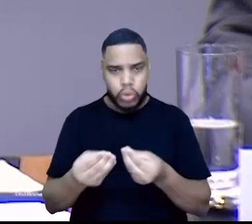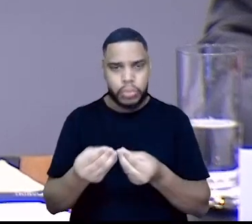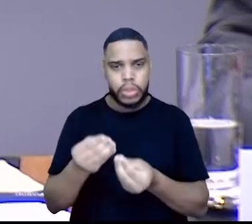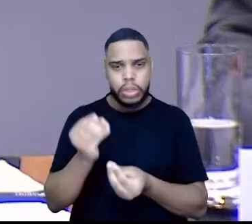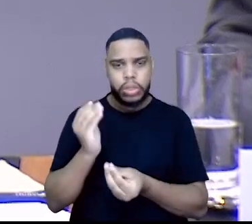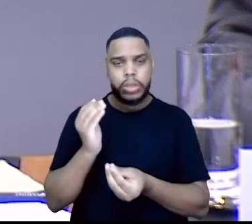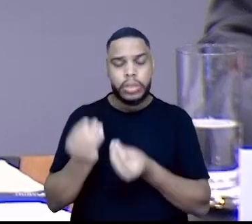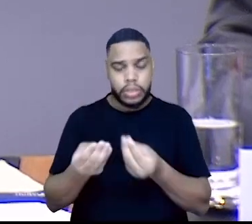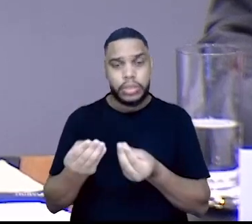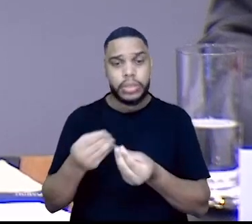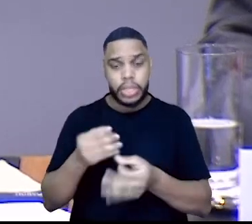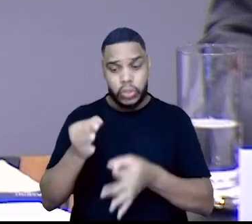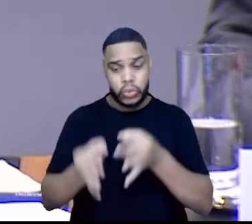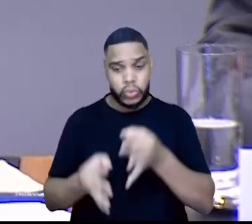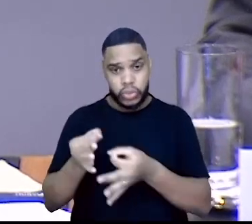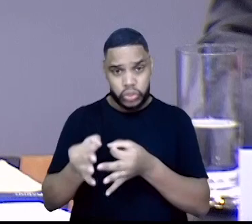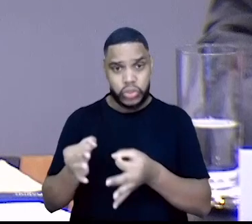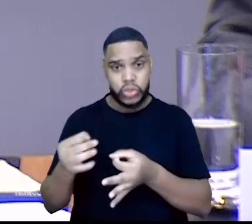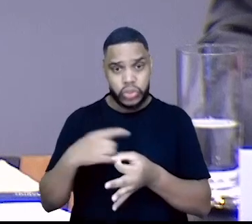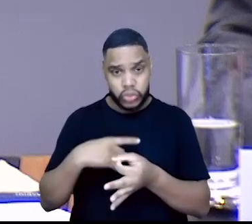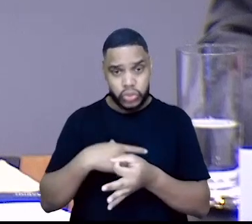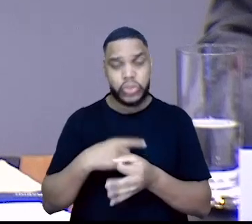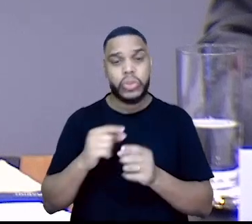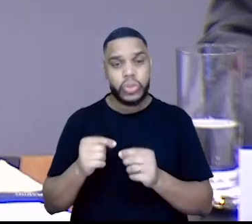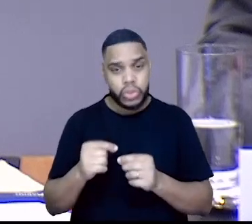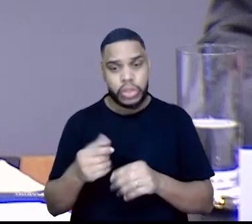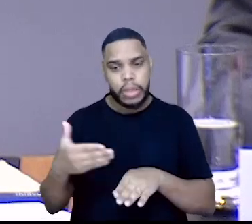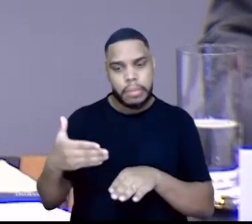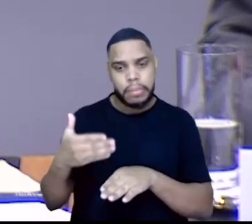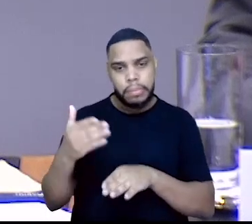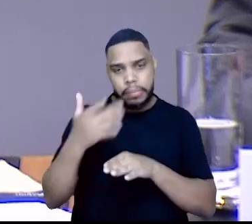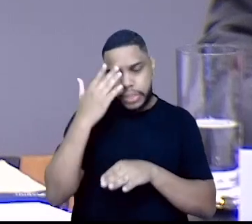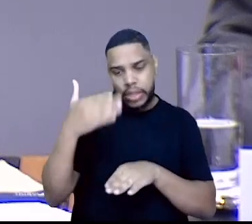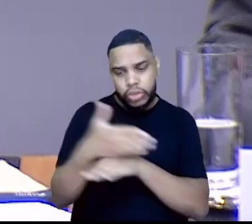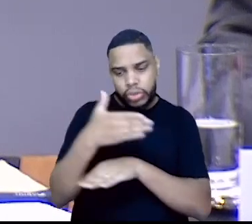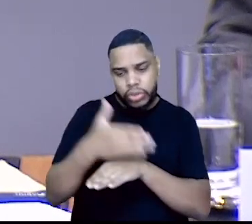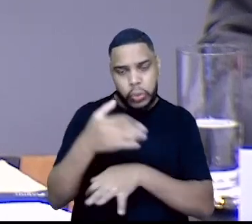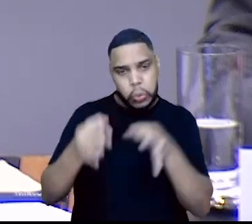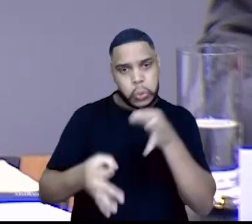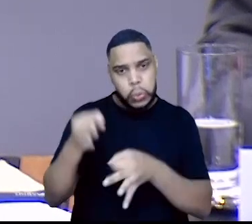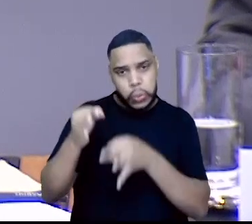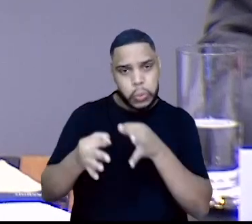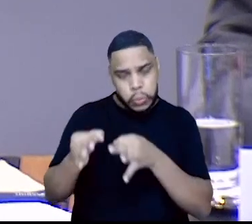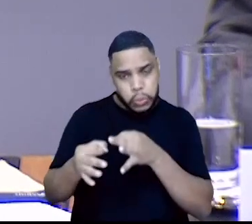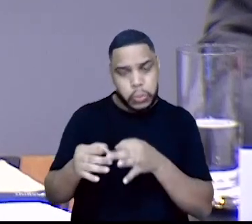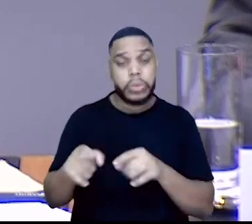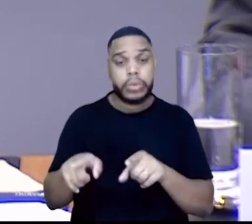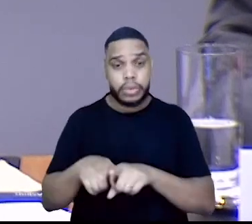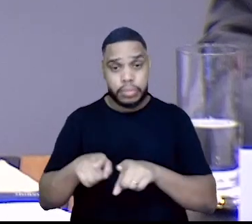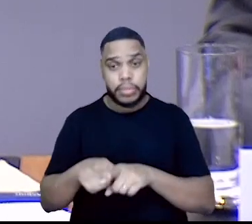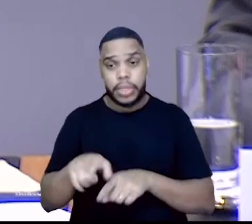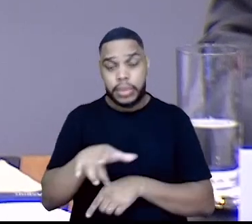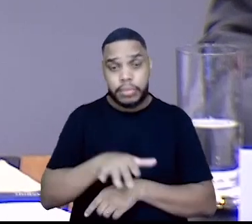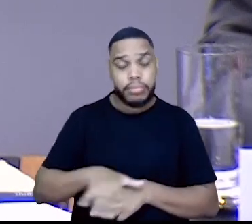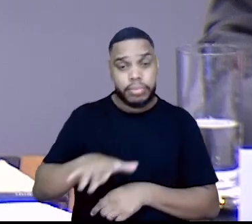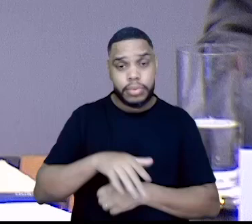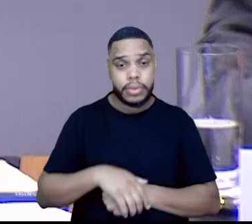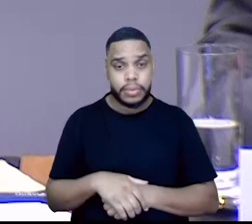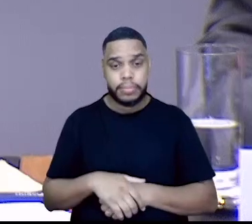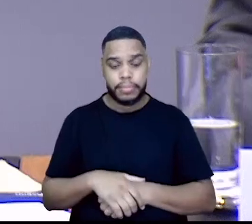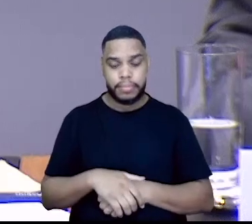poder judiciário, a expansão do acesso à justiça e a massificação